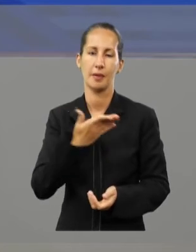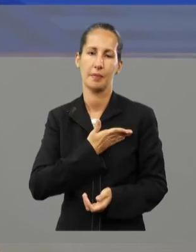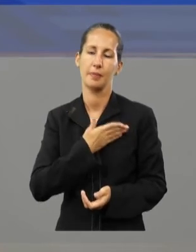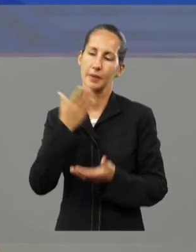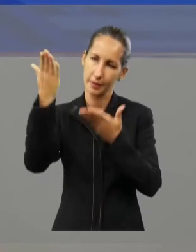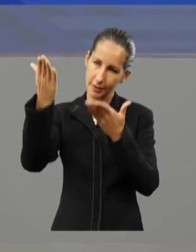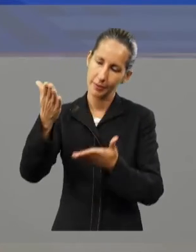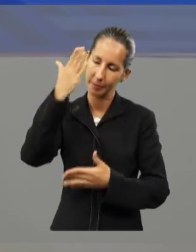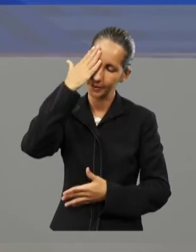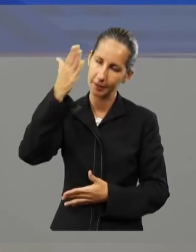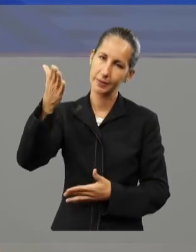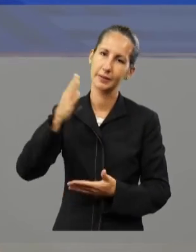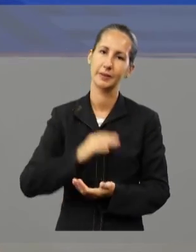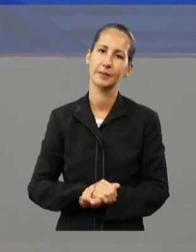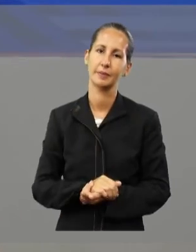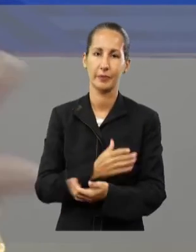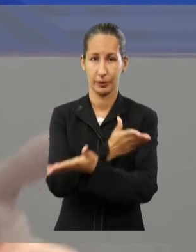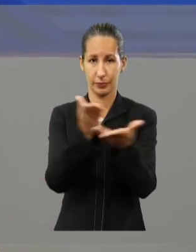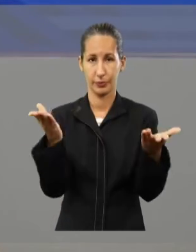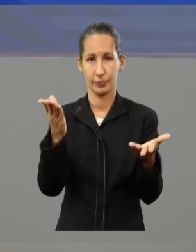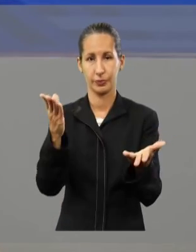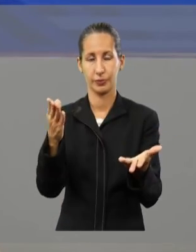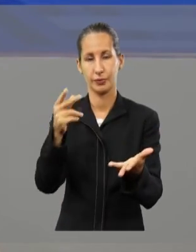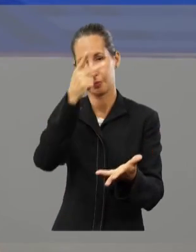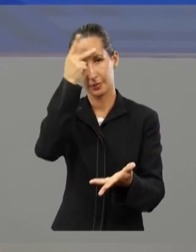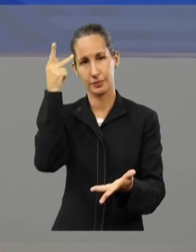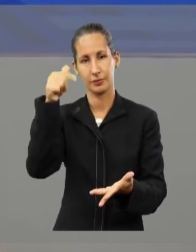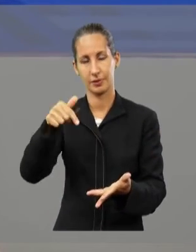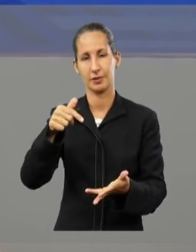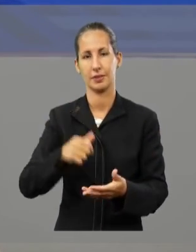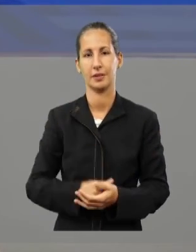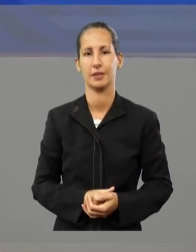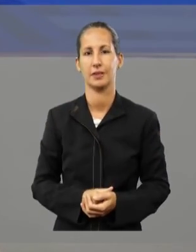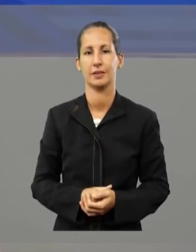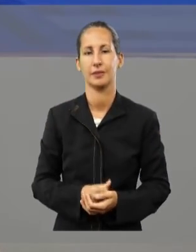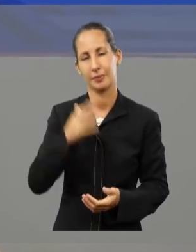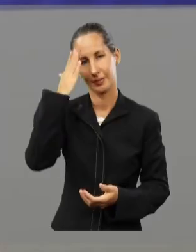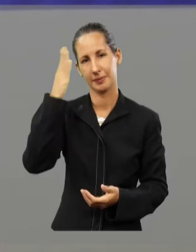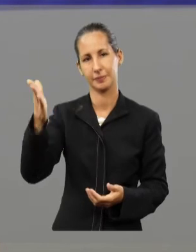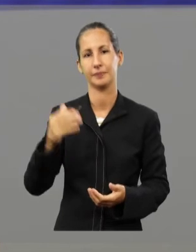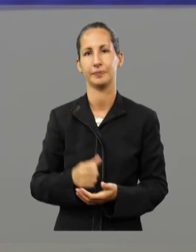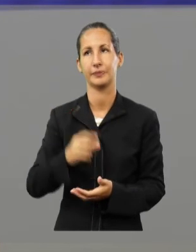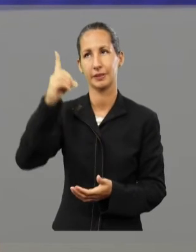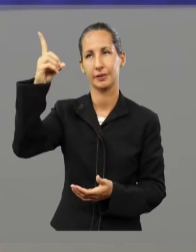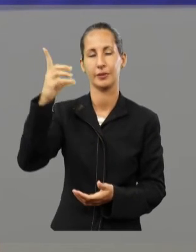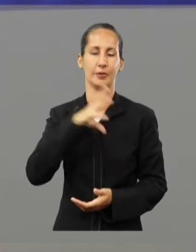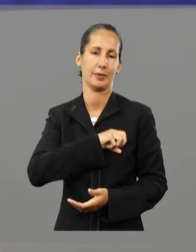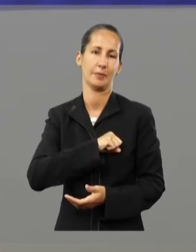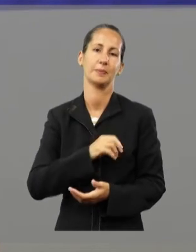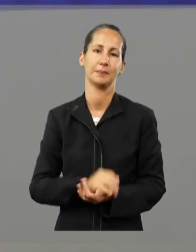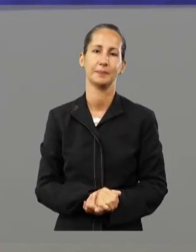Maraí, muito obrigado também, e a todos os ouvintes aí, muito obrigado. Deus te ama,